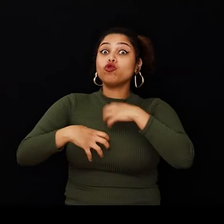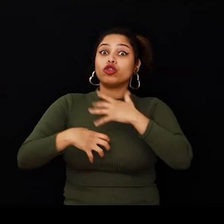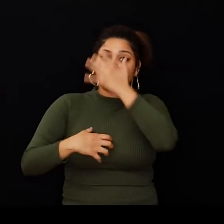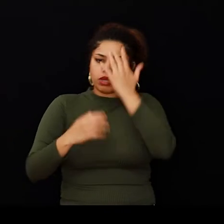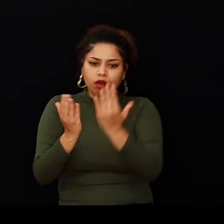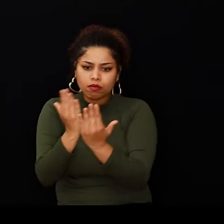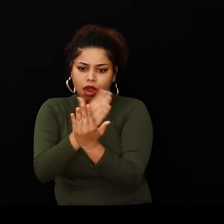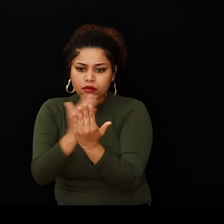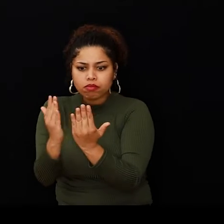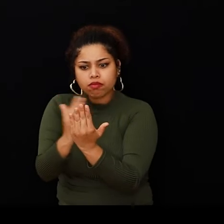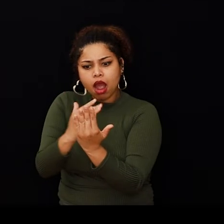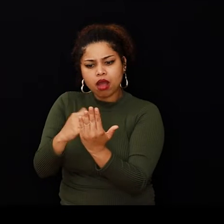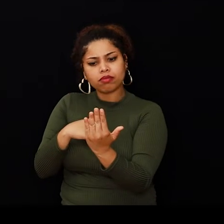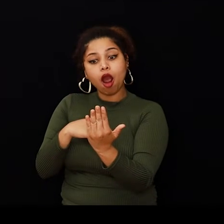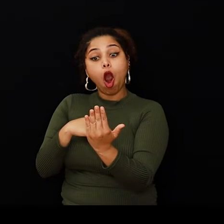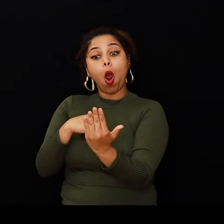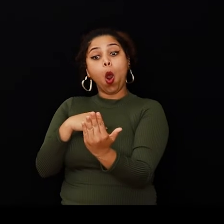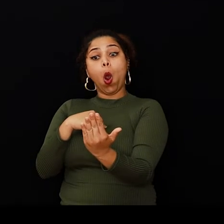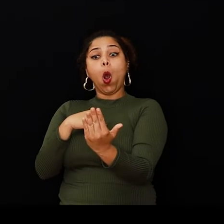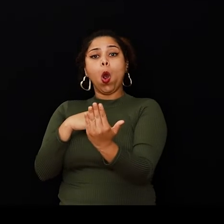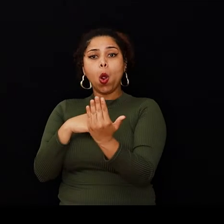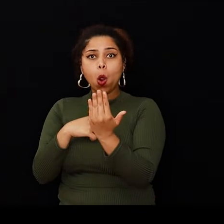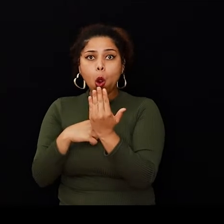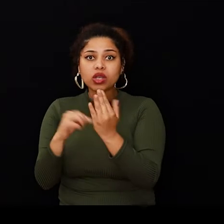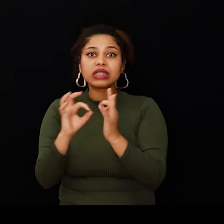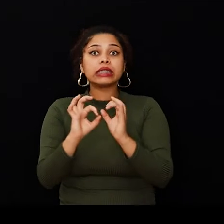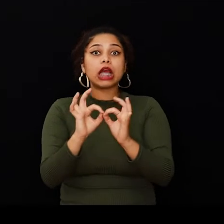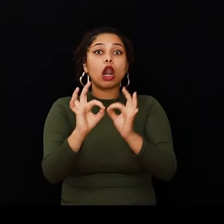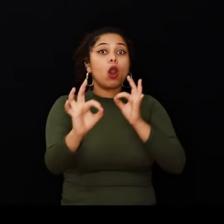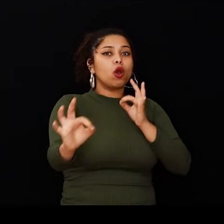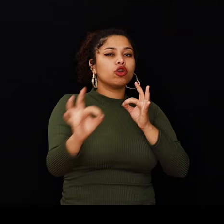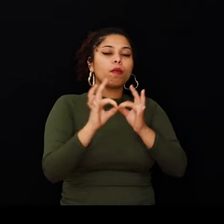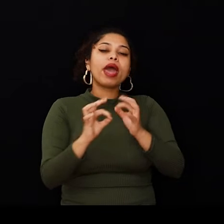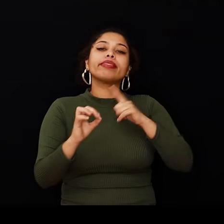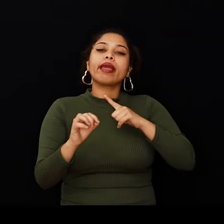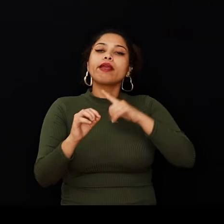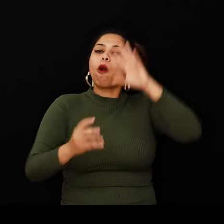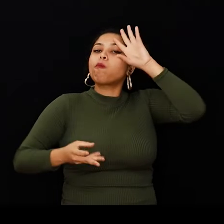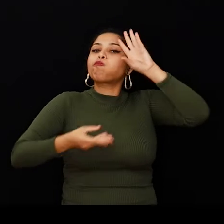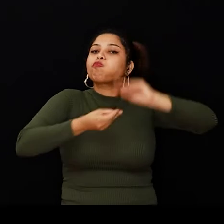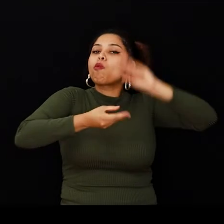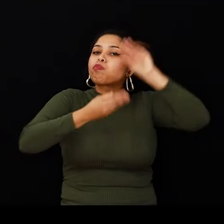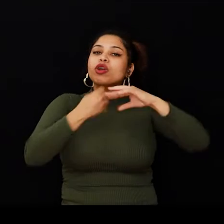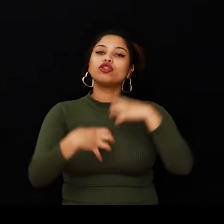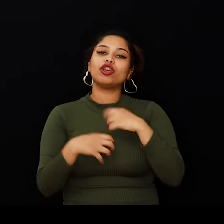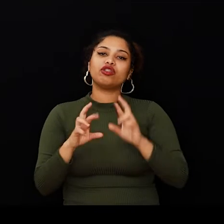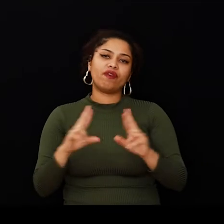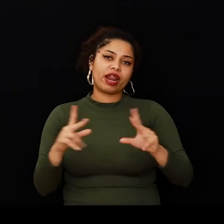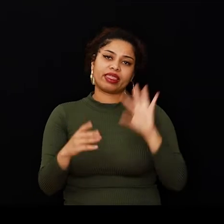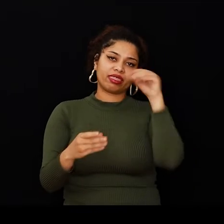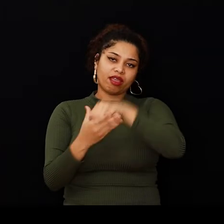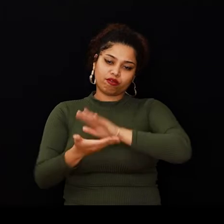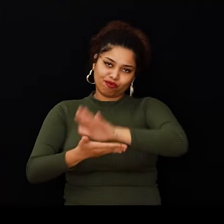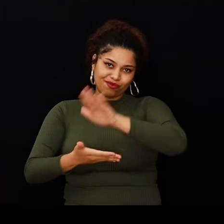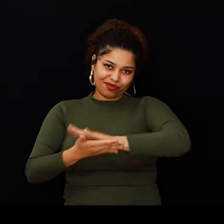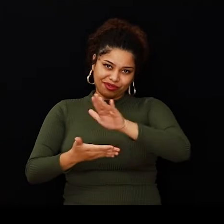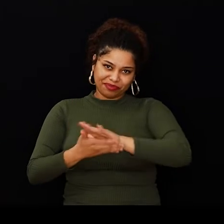mas que muda muito o efeito, né, o efeito daquilo que a gente vai ler no